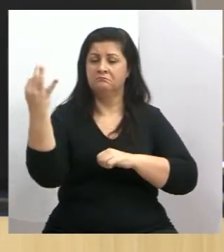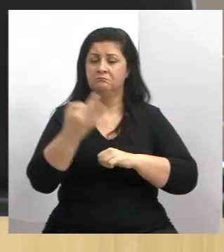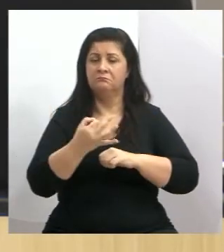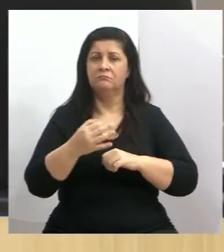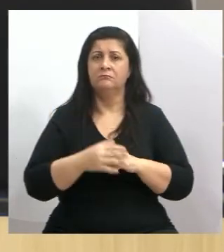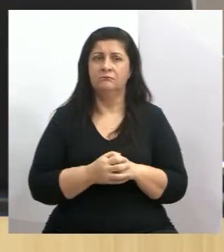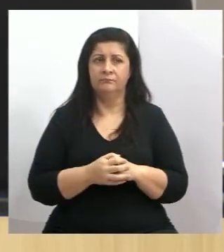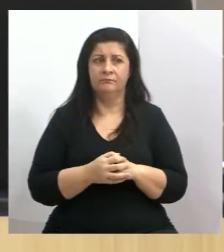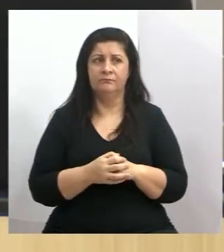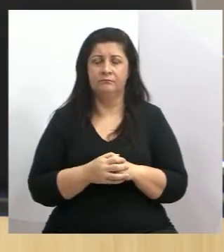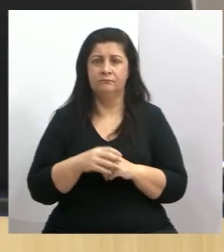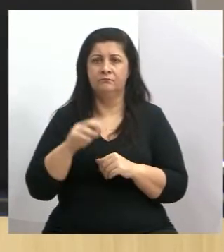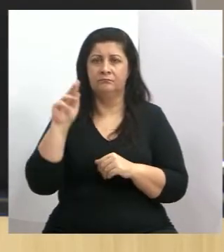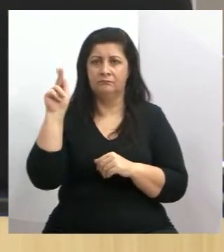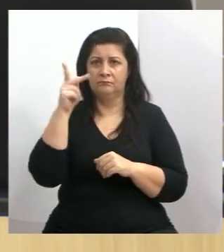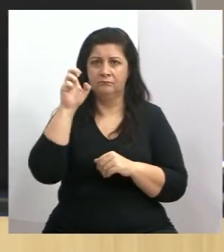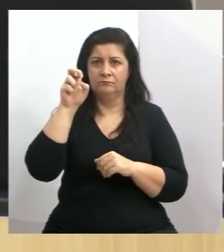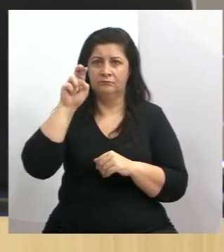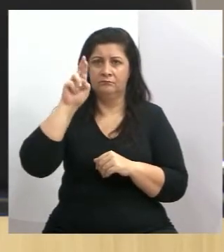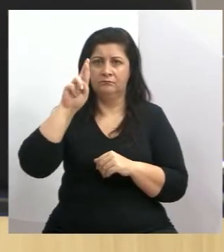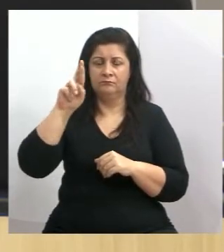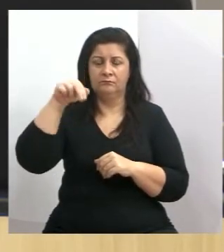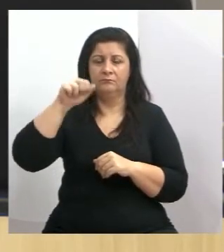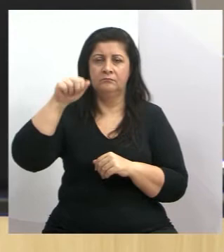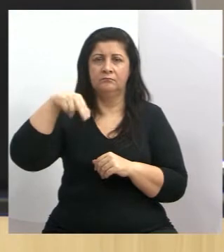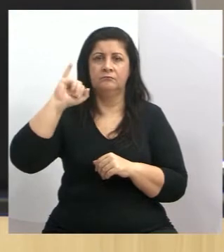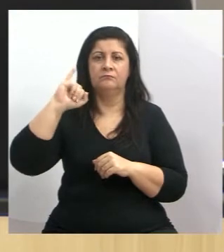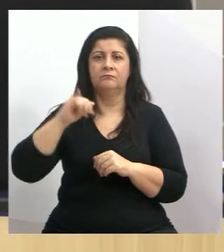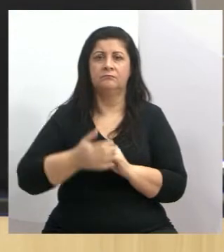autoria Ernani Barreto